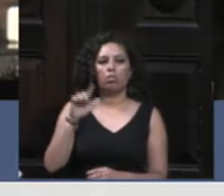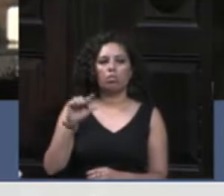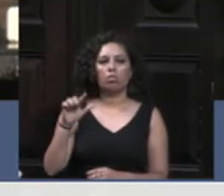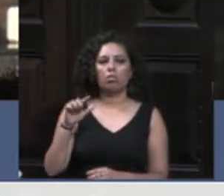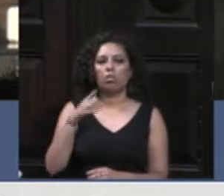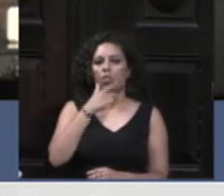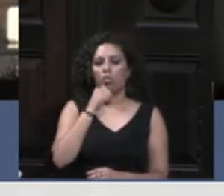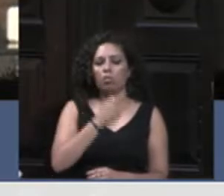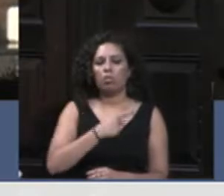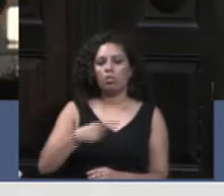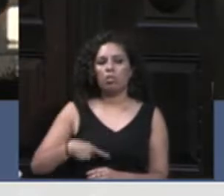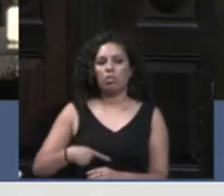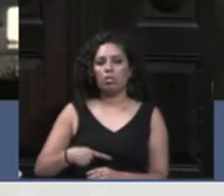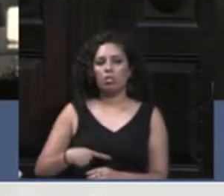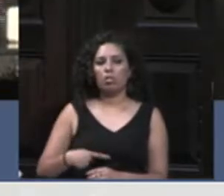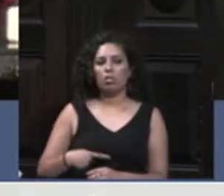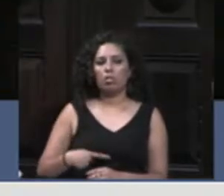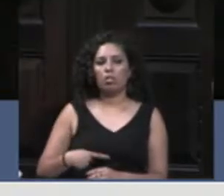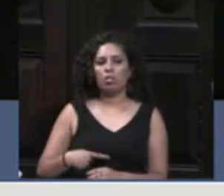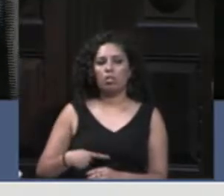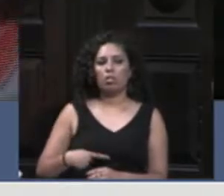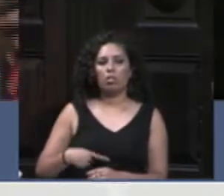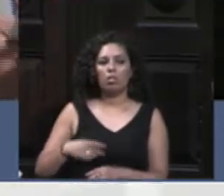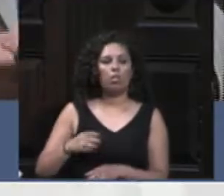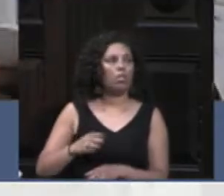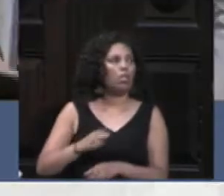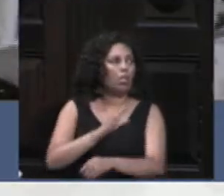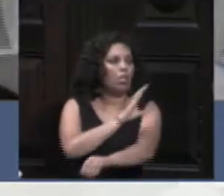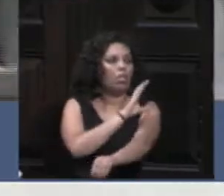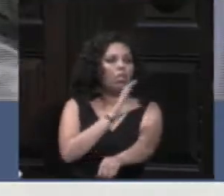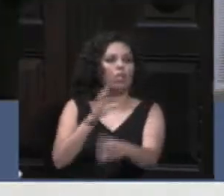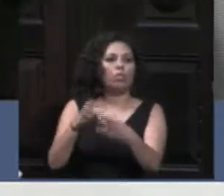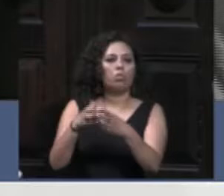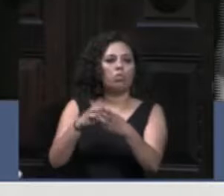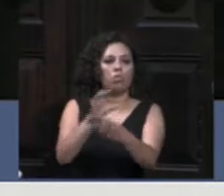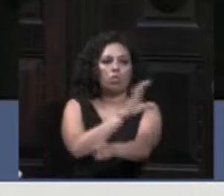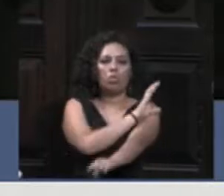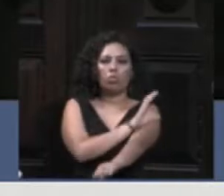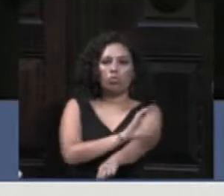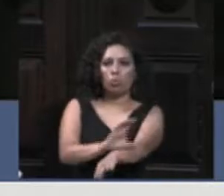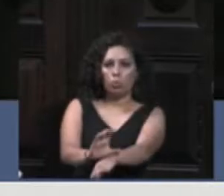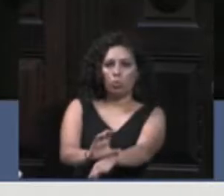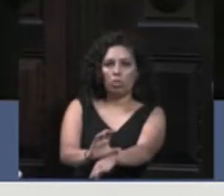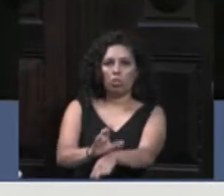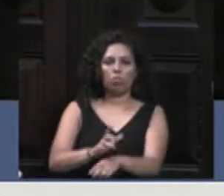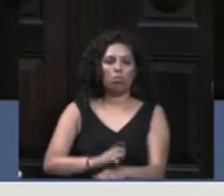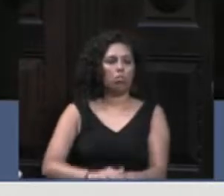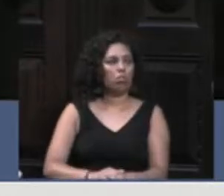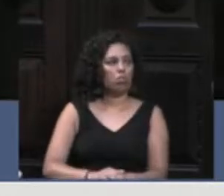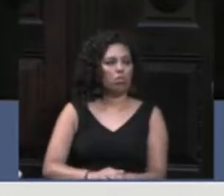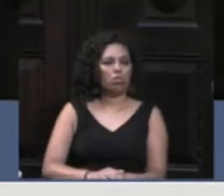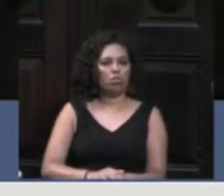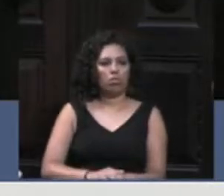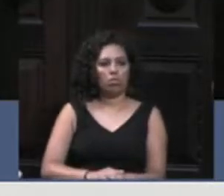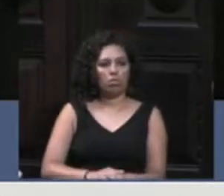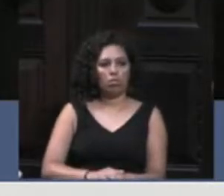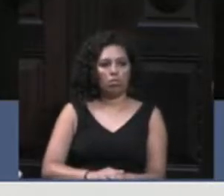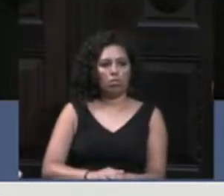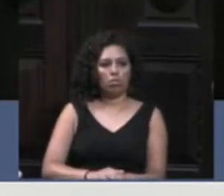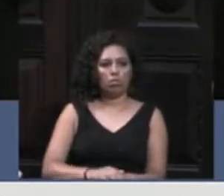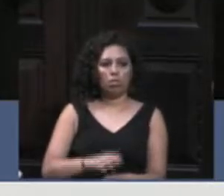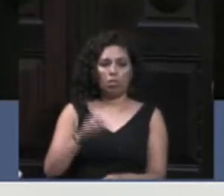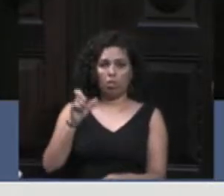Senhor presidente, é cultura, senhor presidente, não tem a ver com serviço público. É patrimônio material,